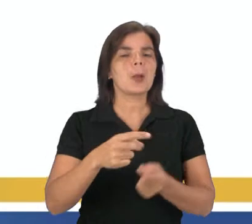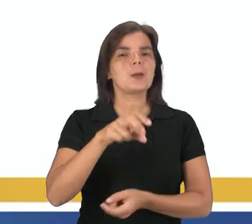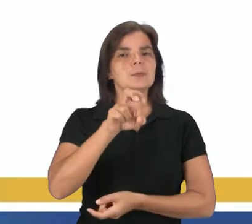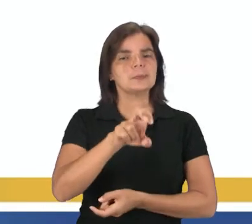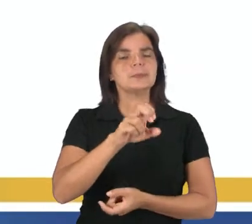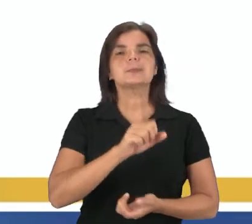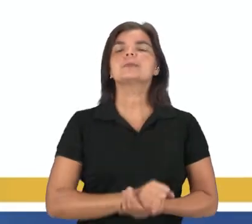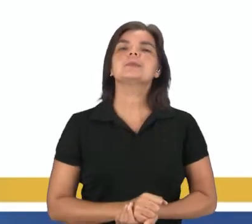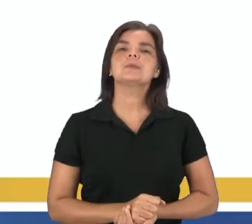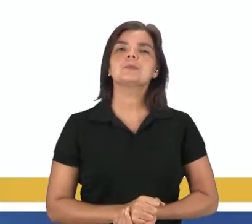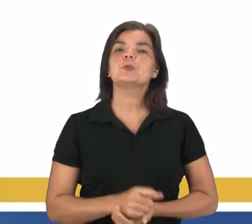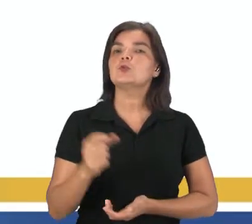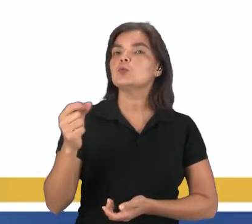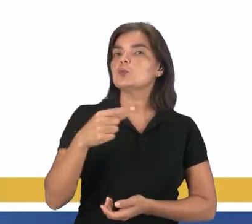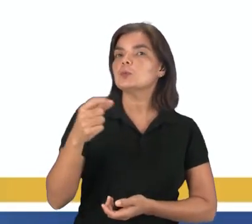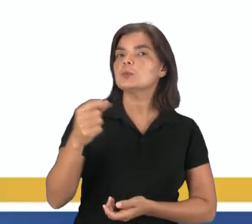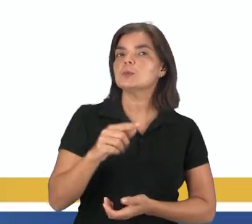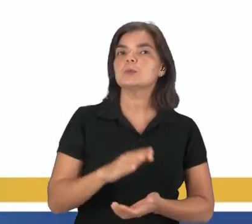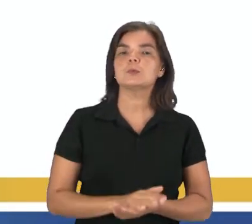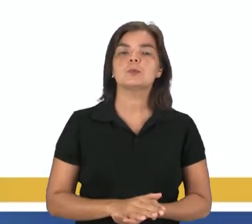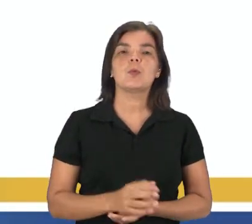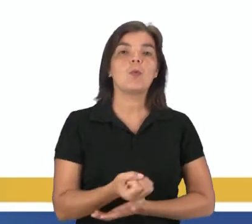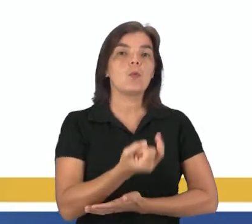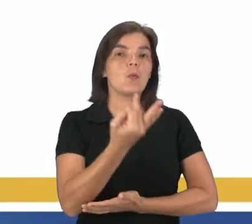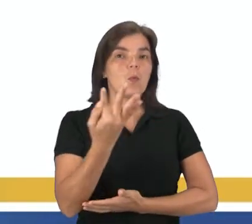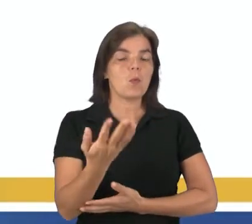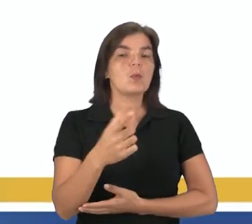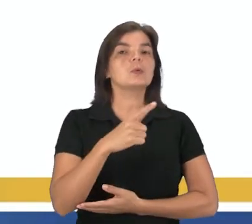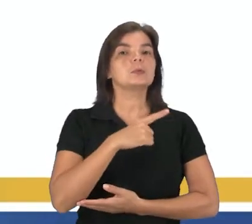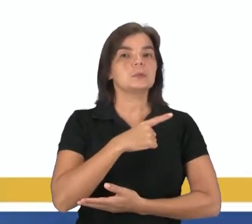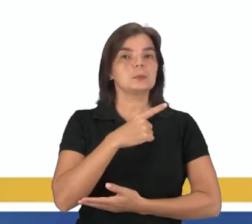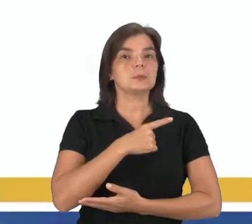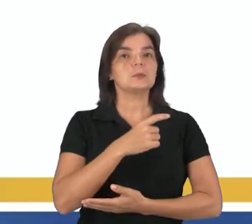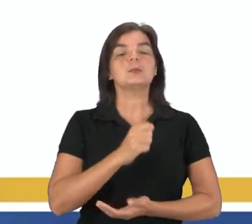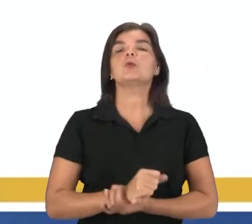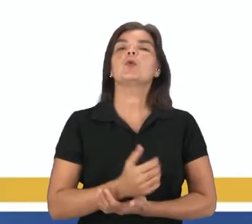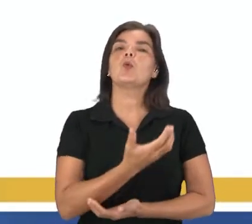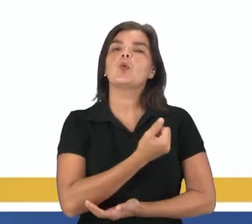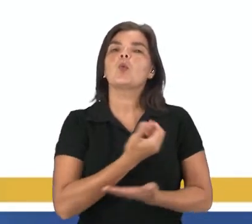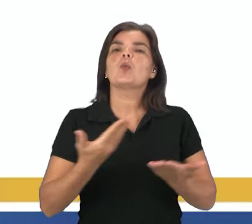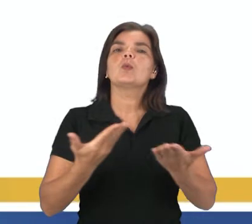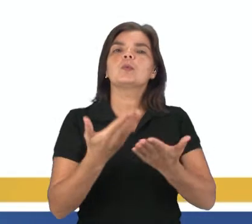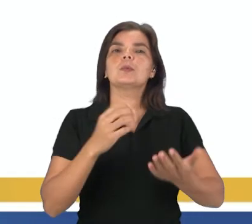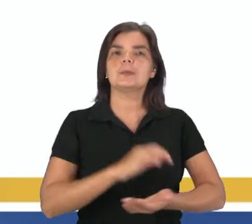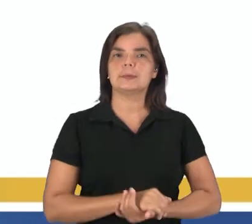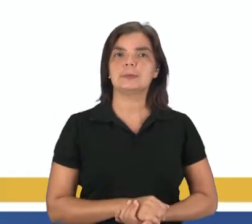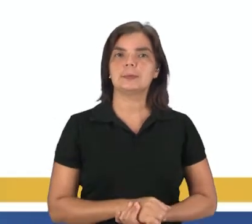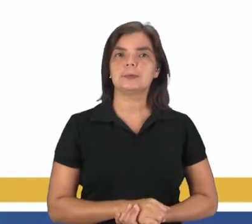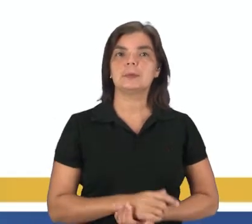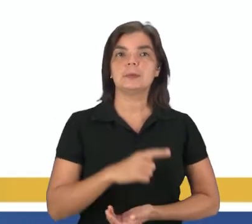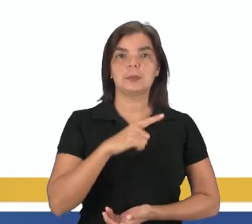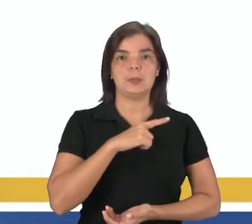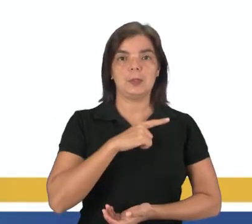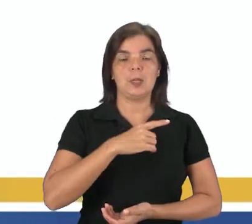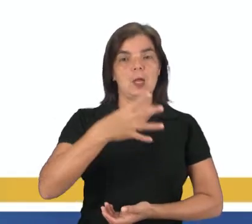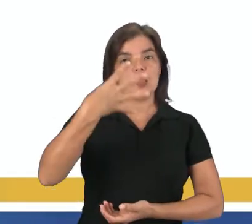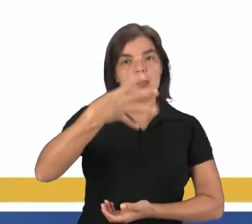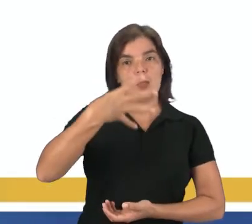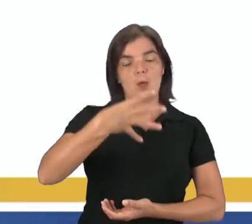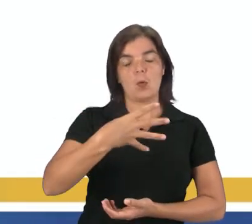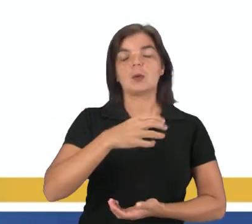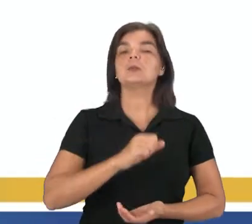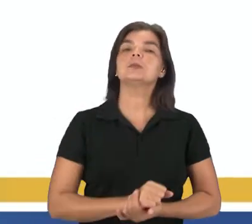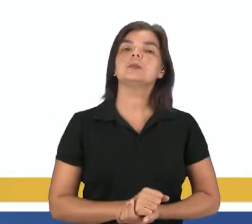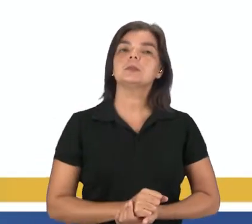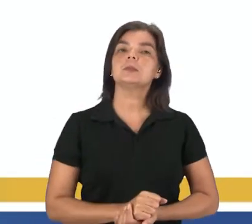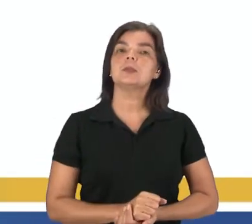5, esse 5 aí de azul. Então, quanto que ele vai, qual o valor dele agora? Ele está na quarta